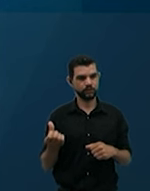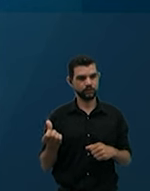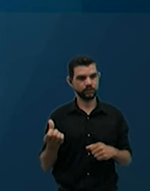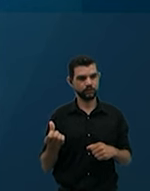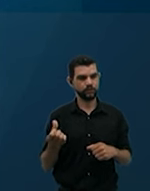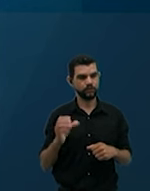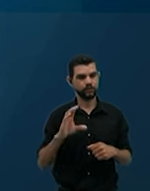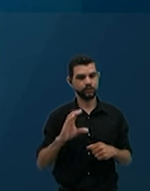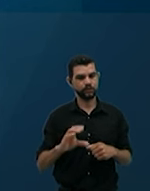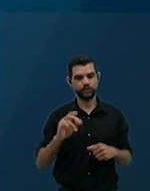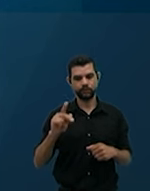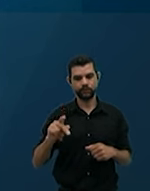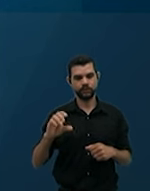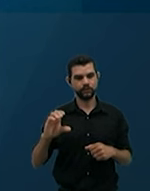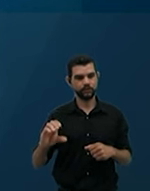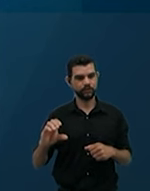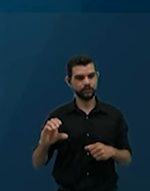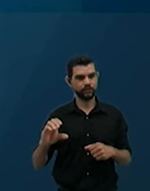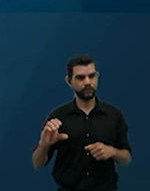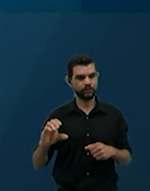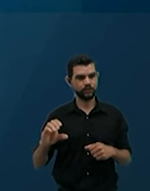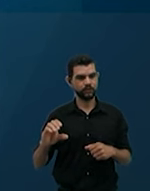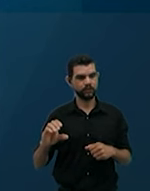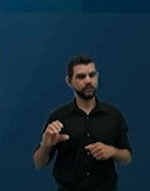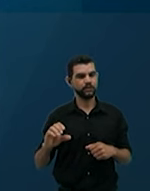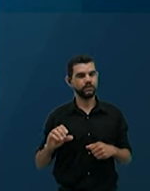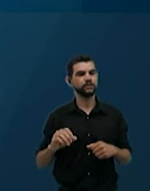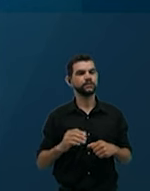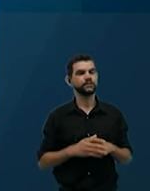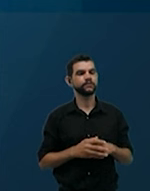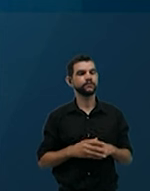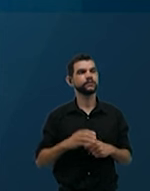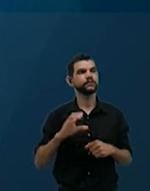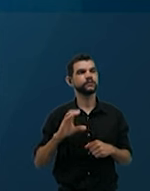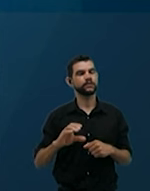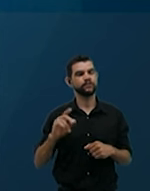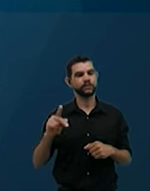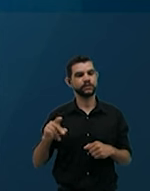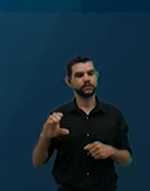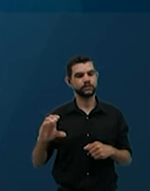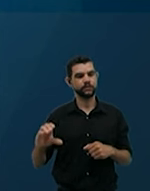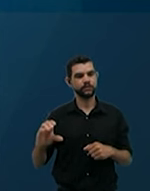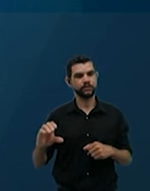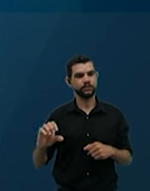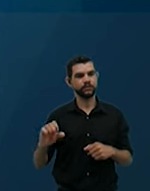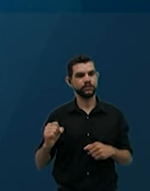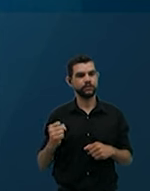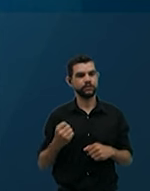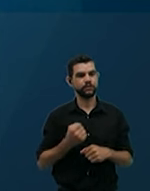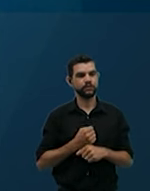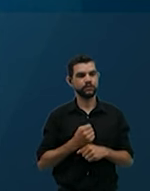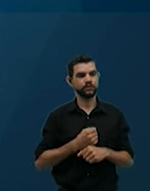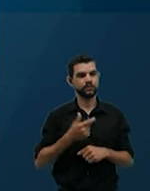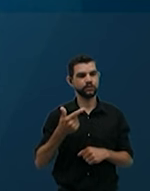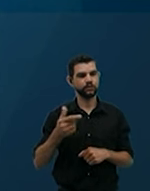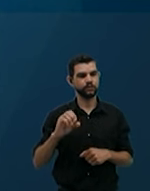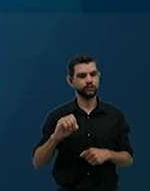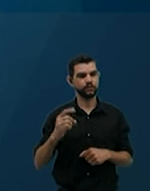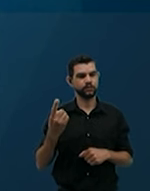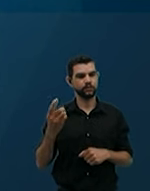artigo 886 do CPC de 2015, não atribuiu, sequer